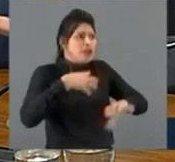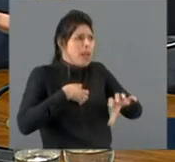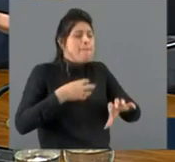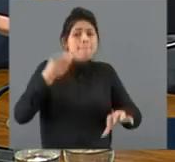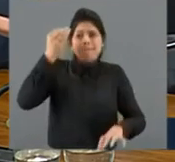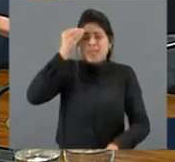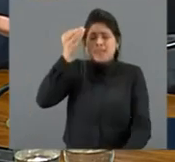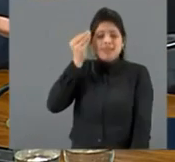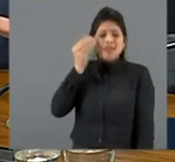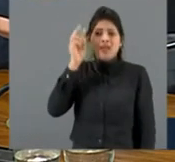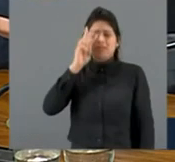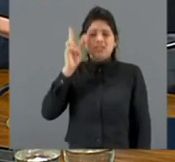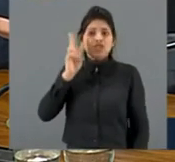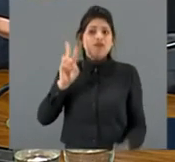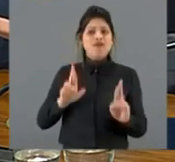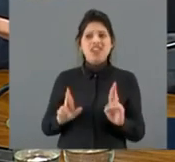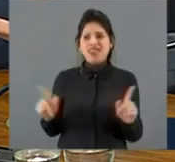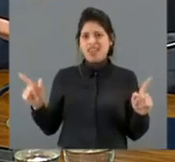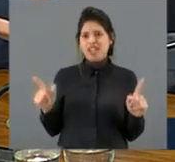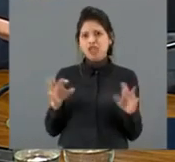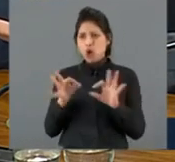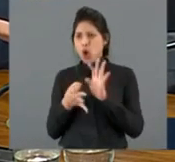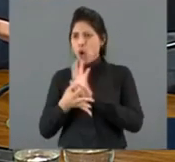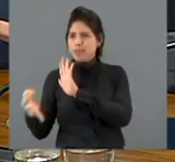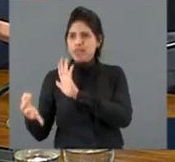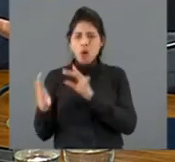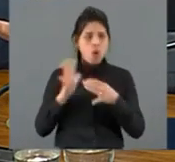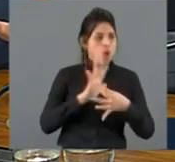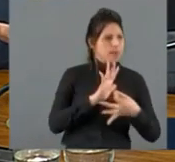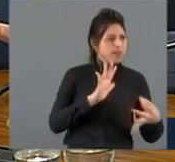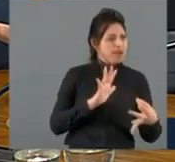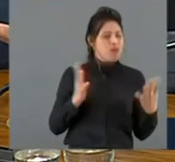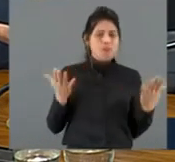pensando diferentemente na sua ideologia,